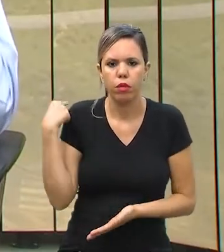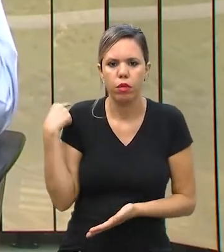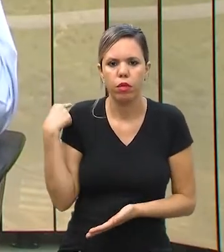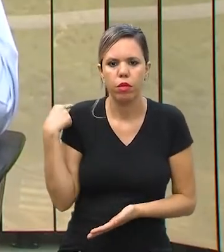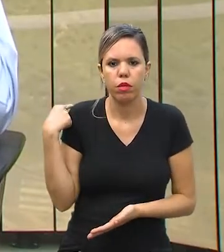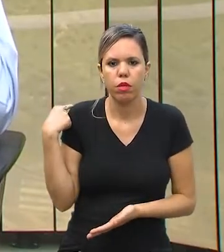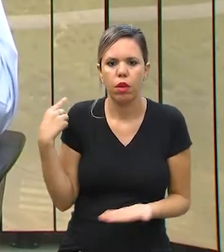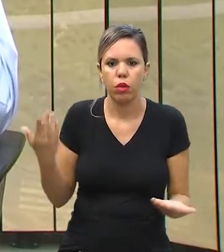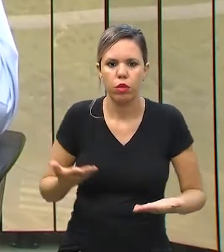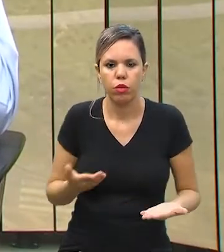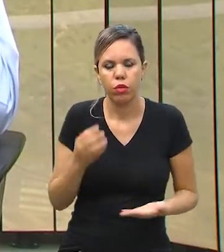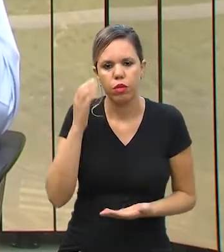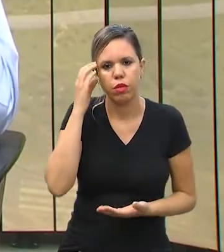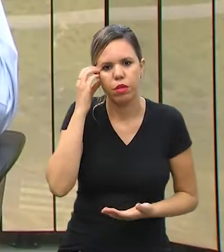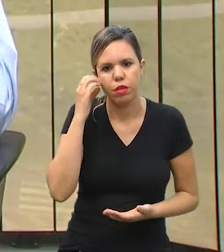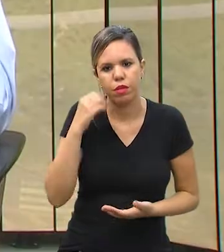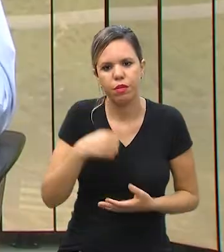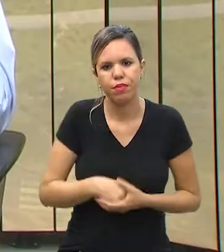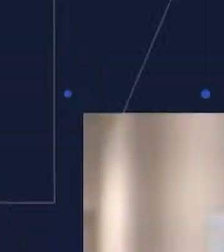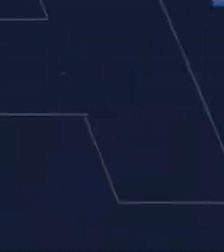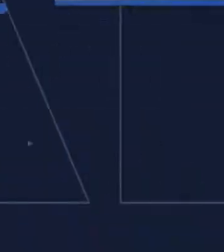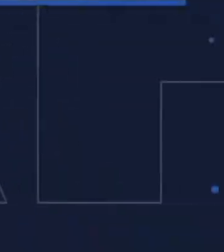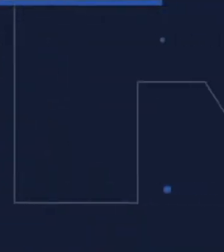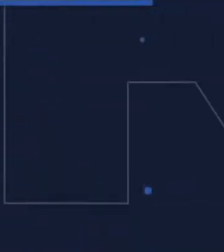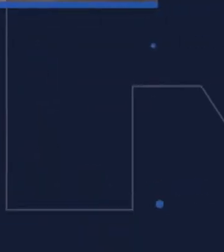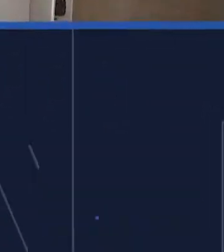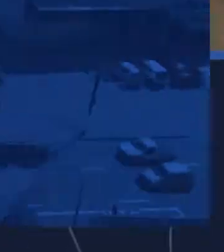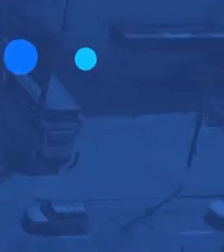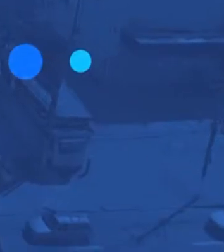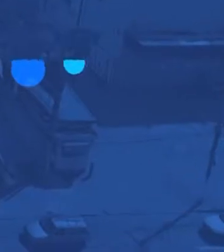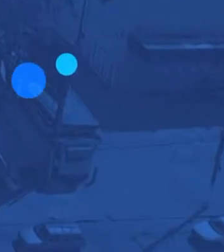sendo cobrado hoje. Entendeu?